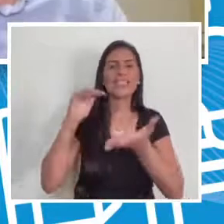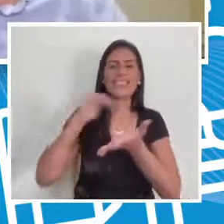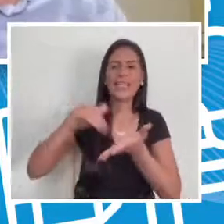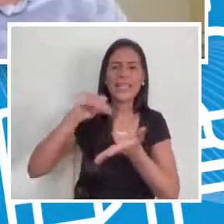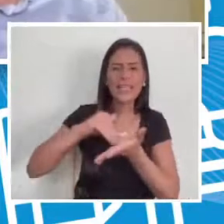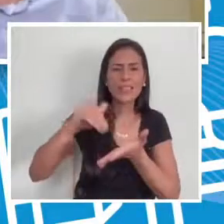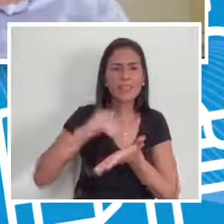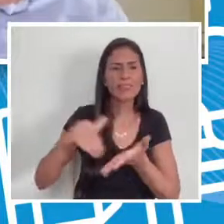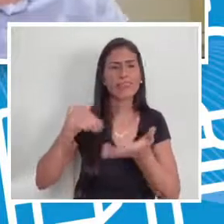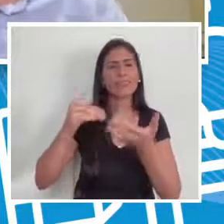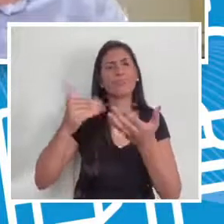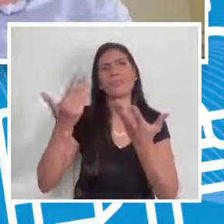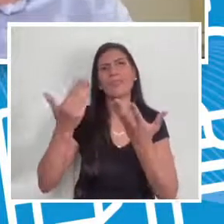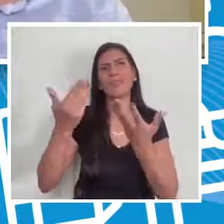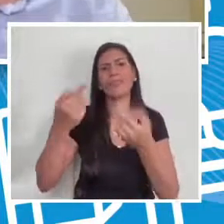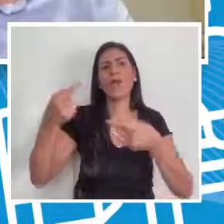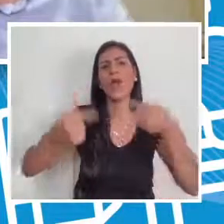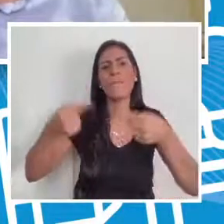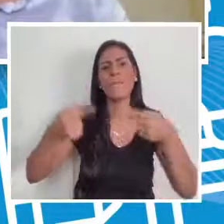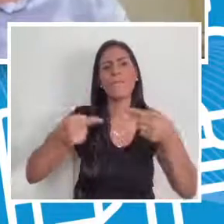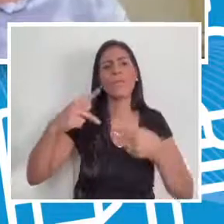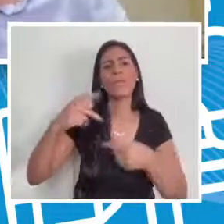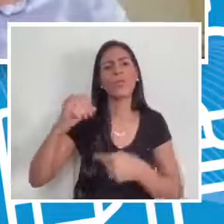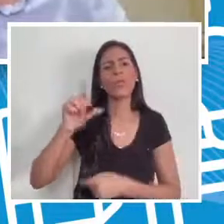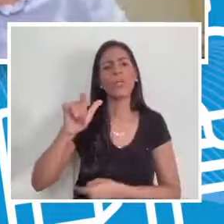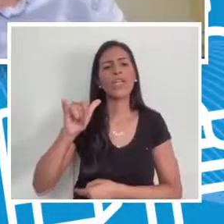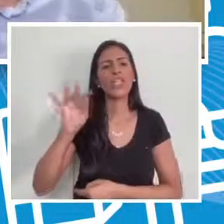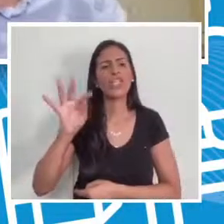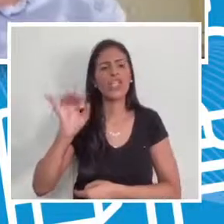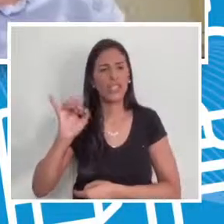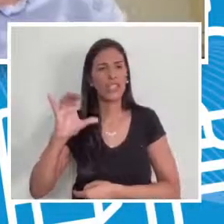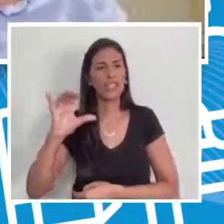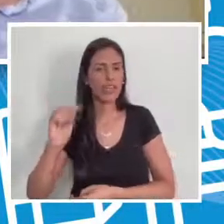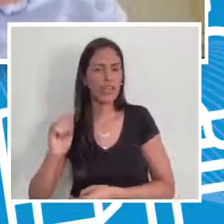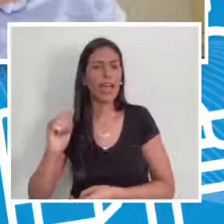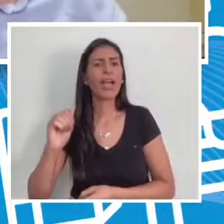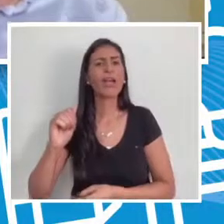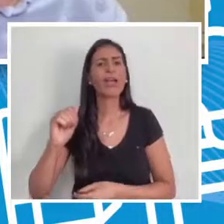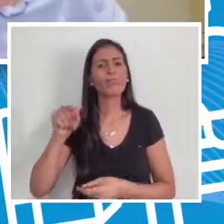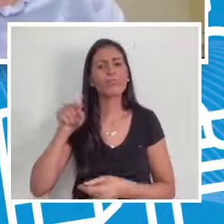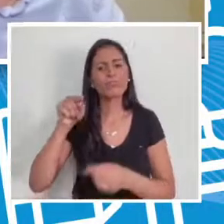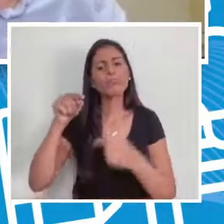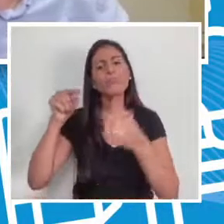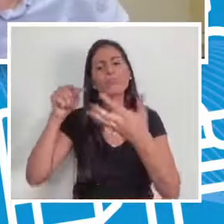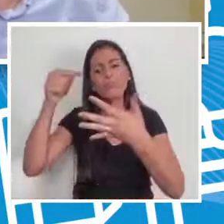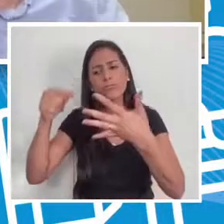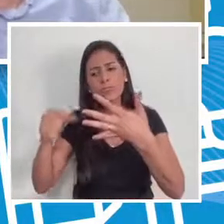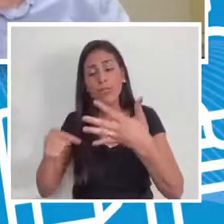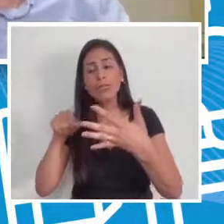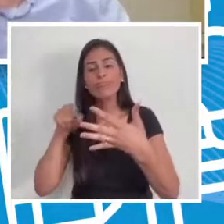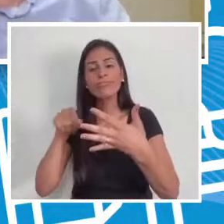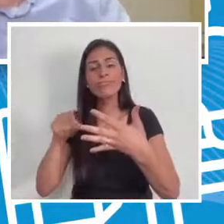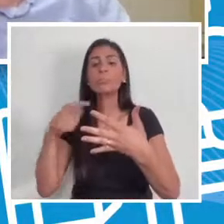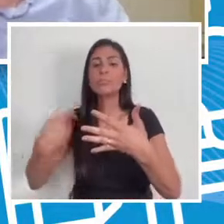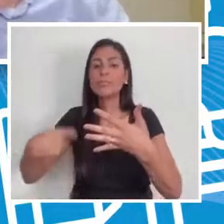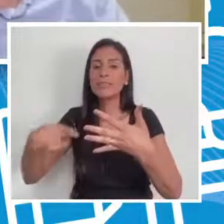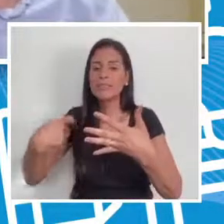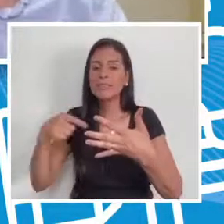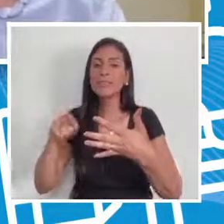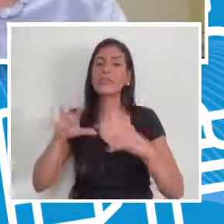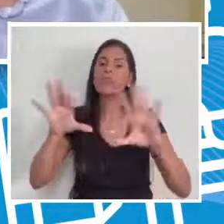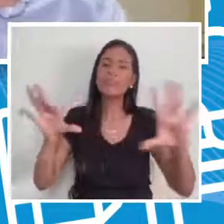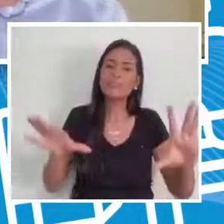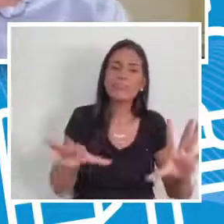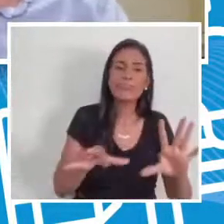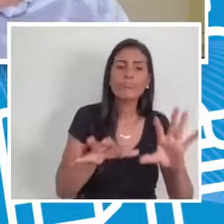seja, a política, esteja conectada em gerar as condições suficientes para